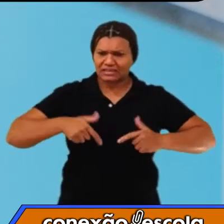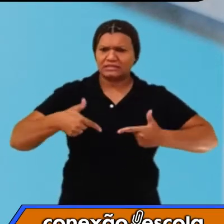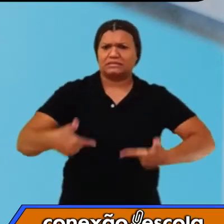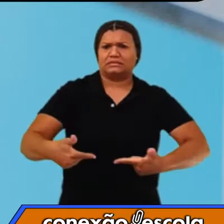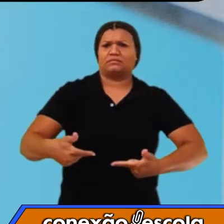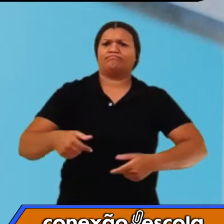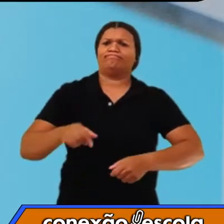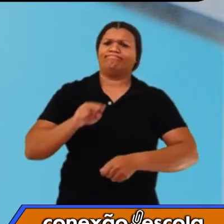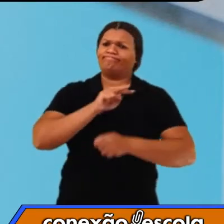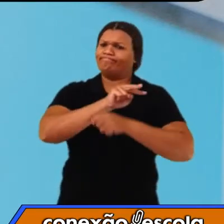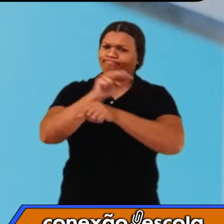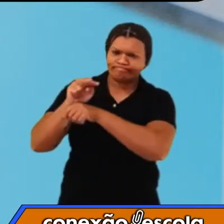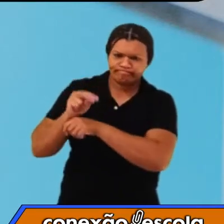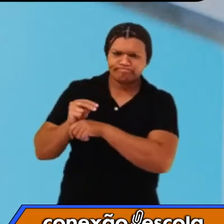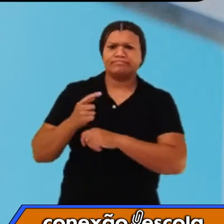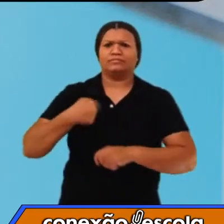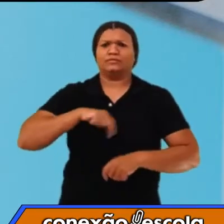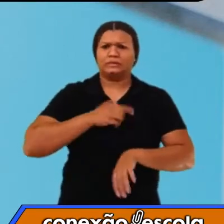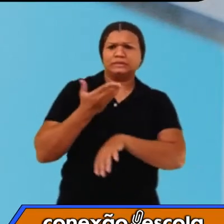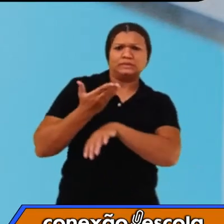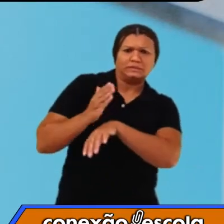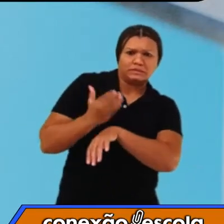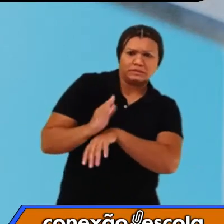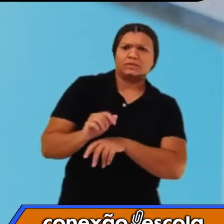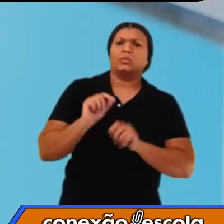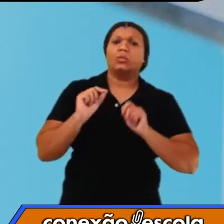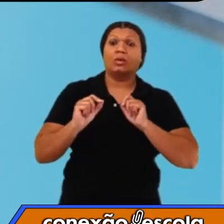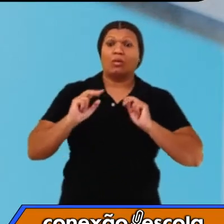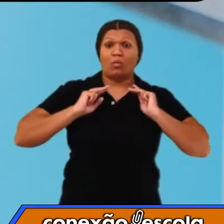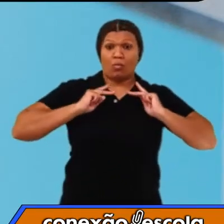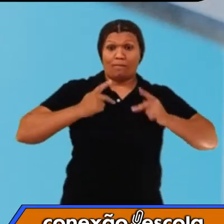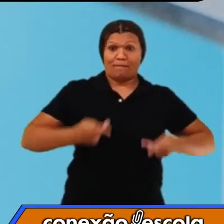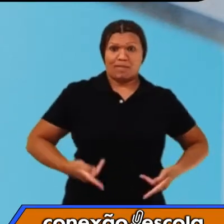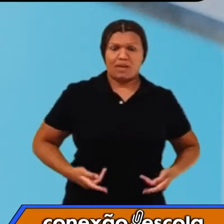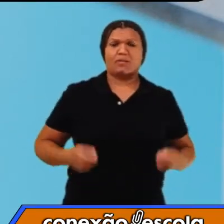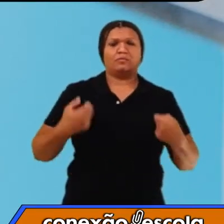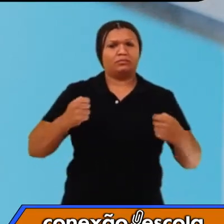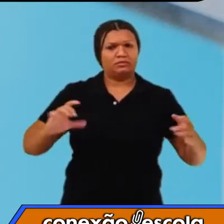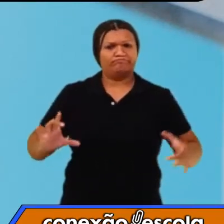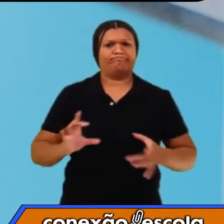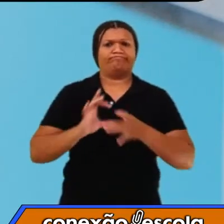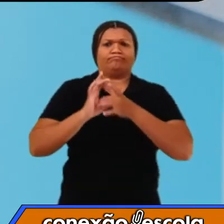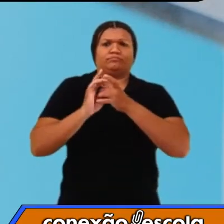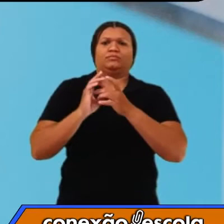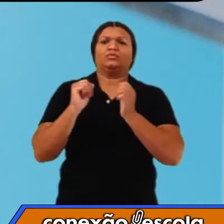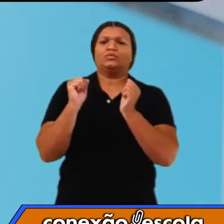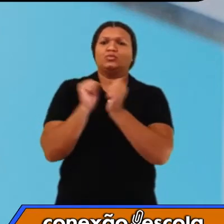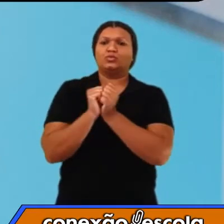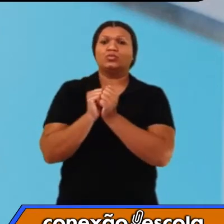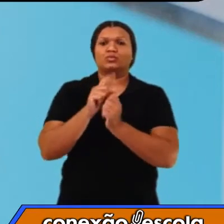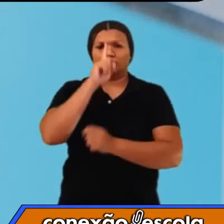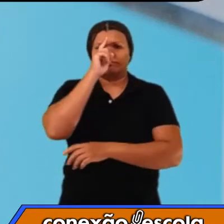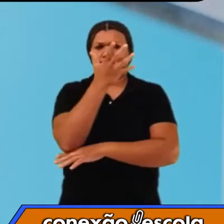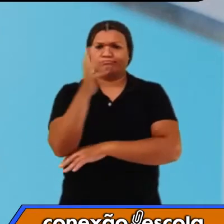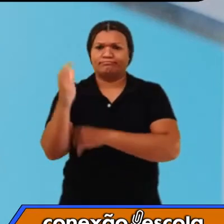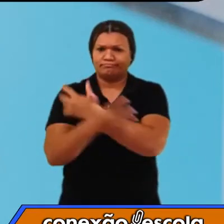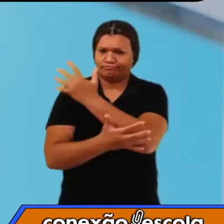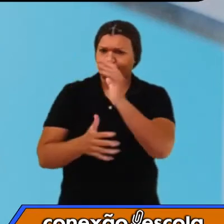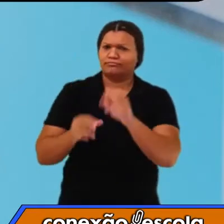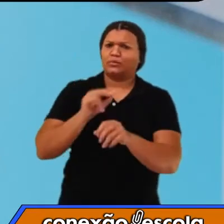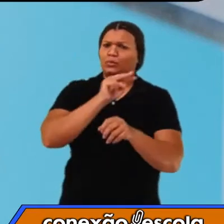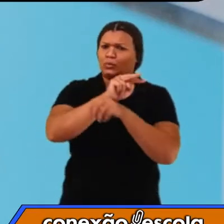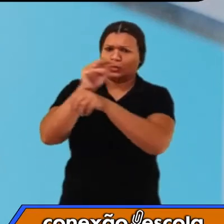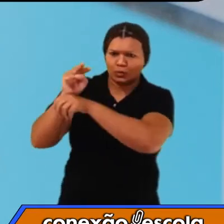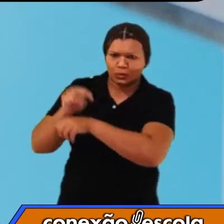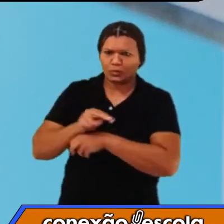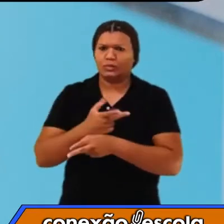prol desse exercício de manter a vida humana em harmonia com esse mundo natural. Alguns